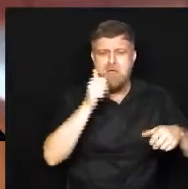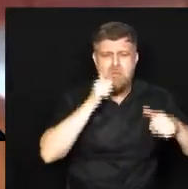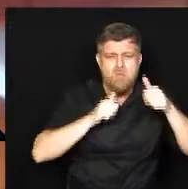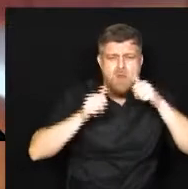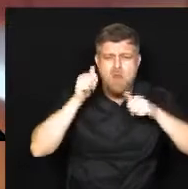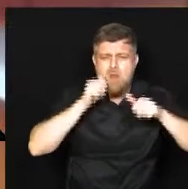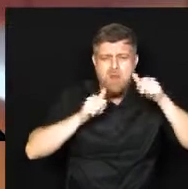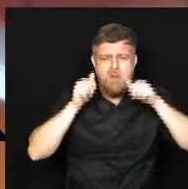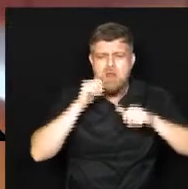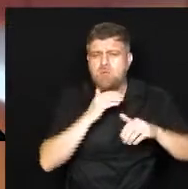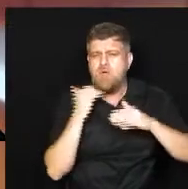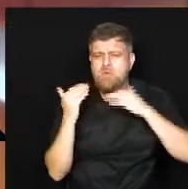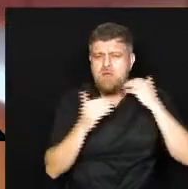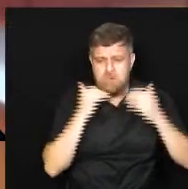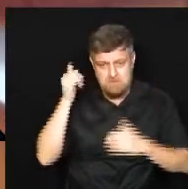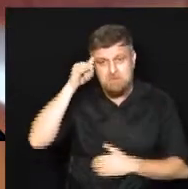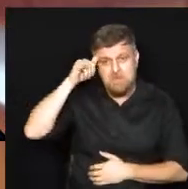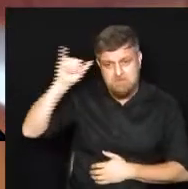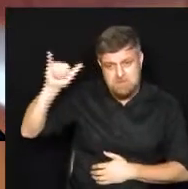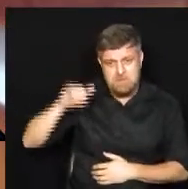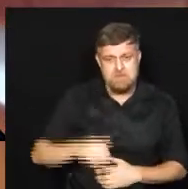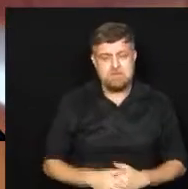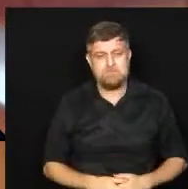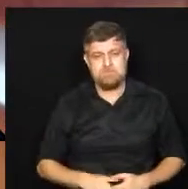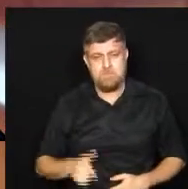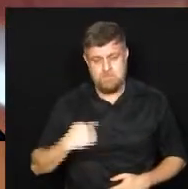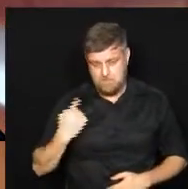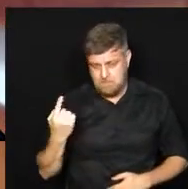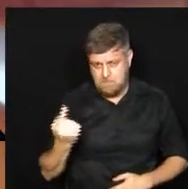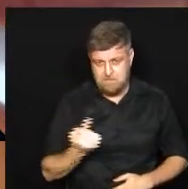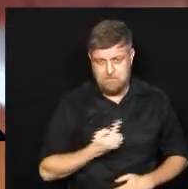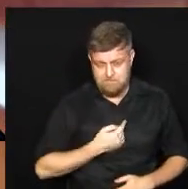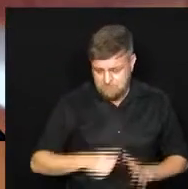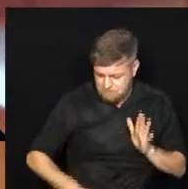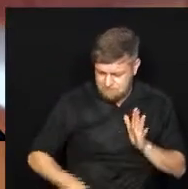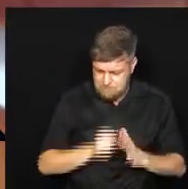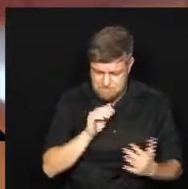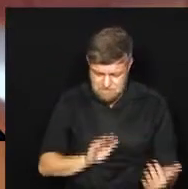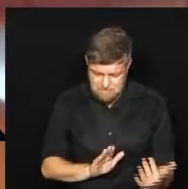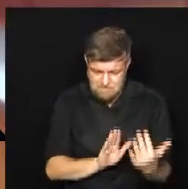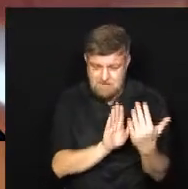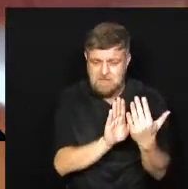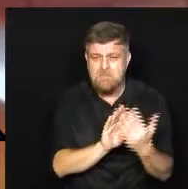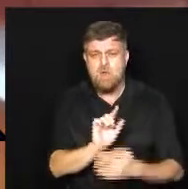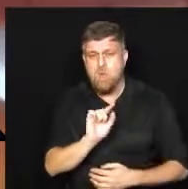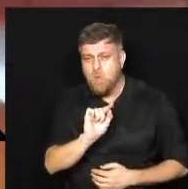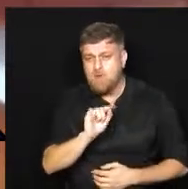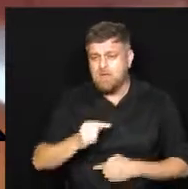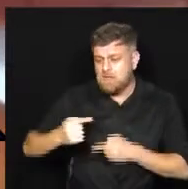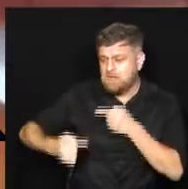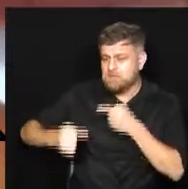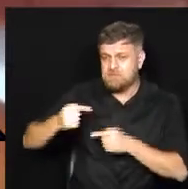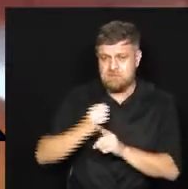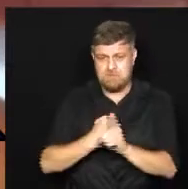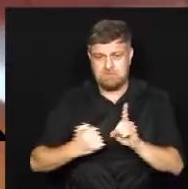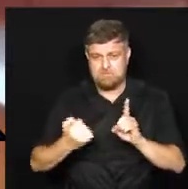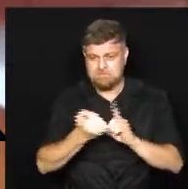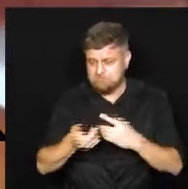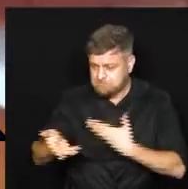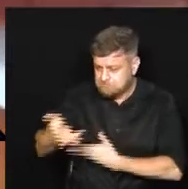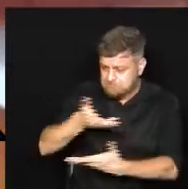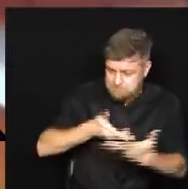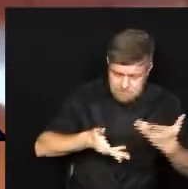Então, a primeira situação que nós nos deparamos no trabalho da Comissão da Mulher foi exatamente discutir com a sociedade, com